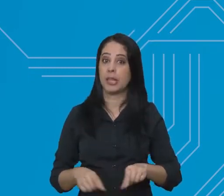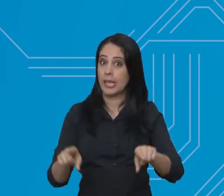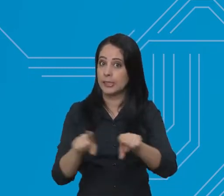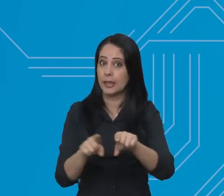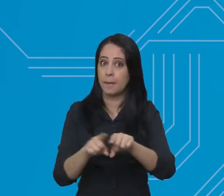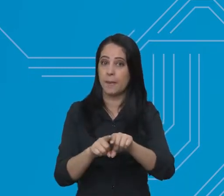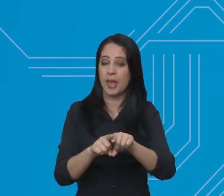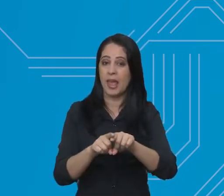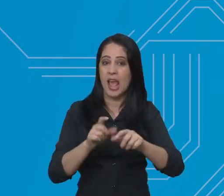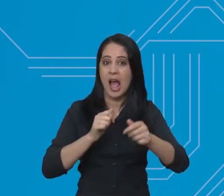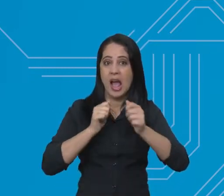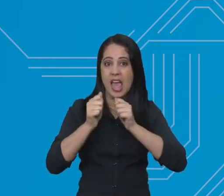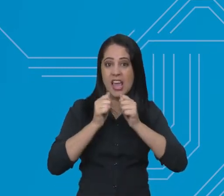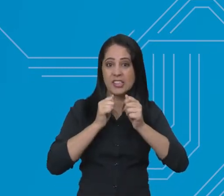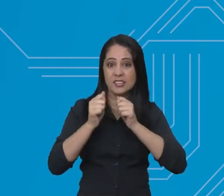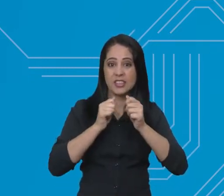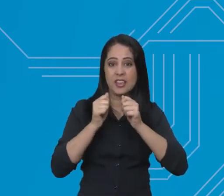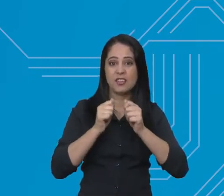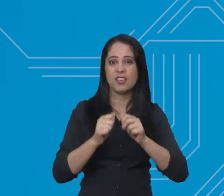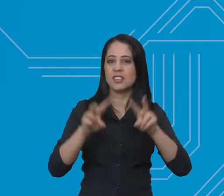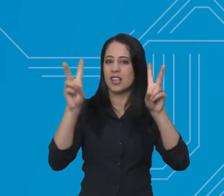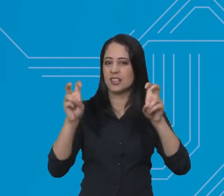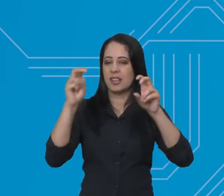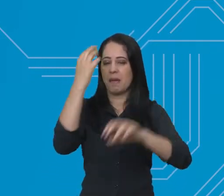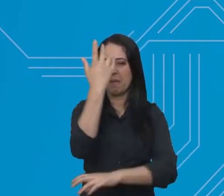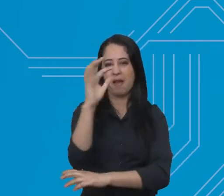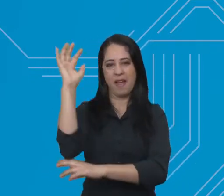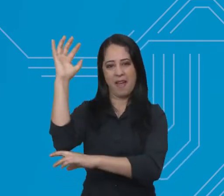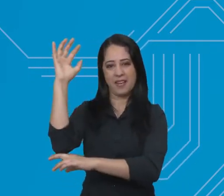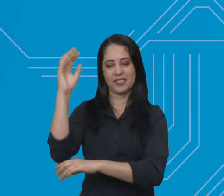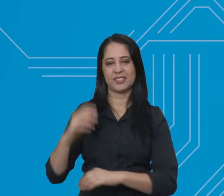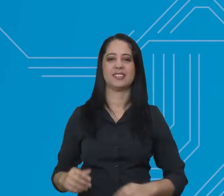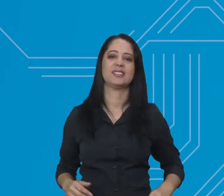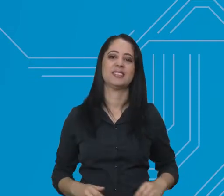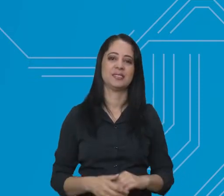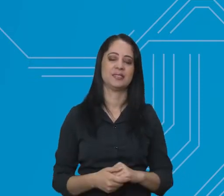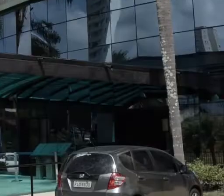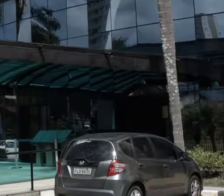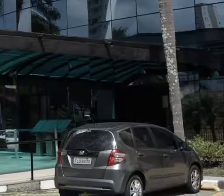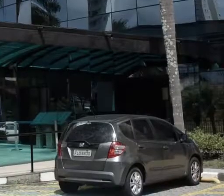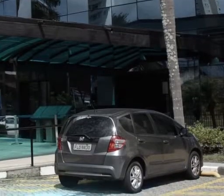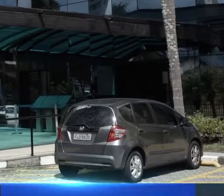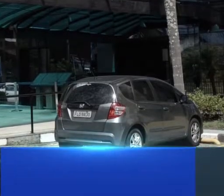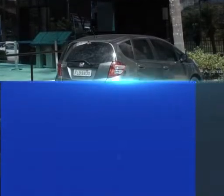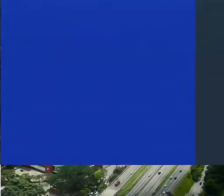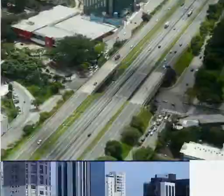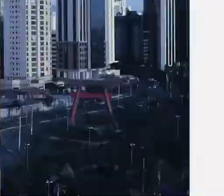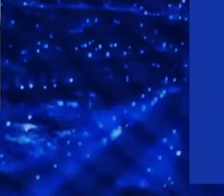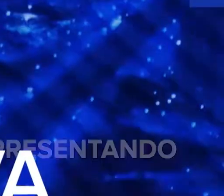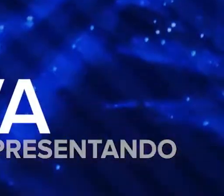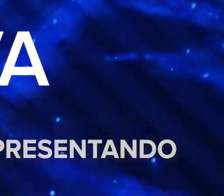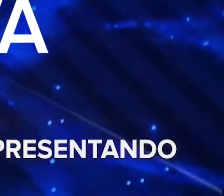as últimas reportagens da série especial sobre o Dia da Árvore. É daqui a pouquinho.